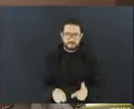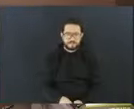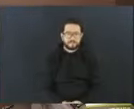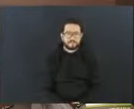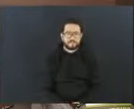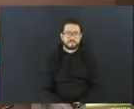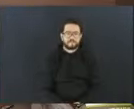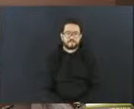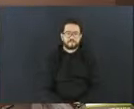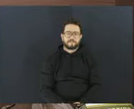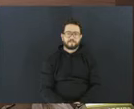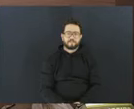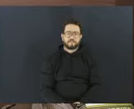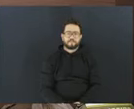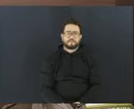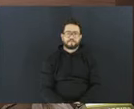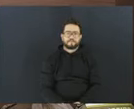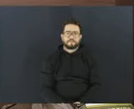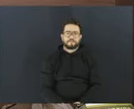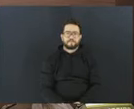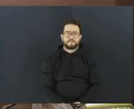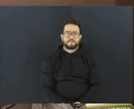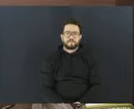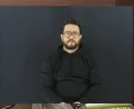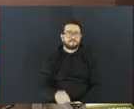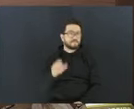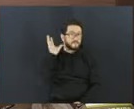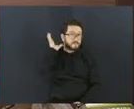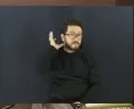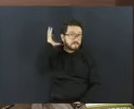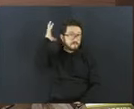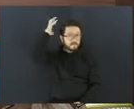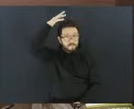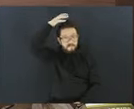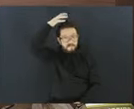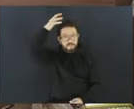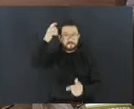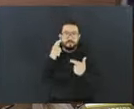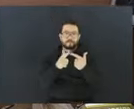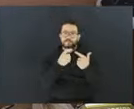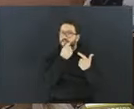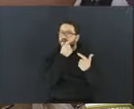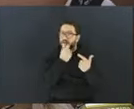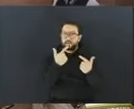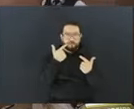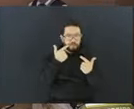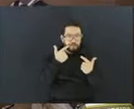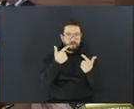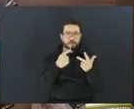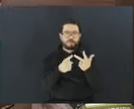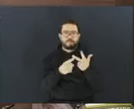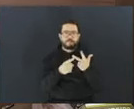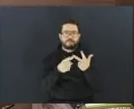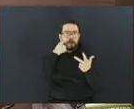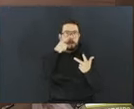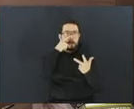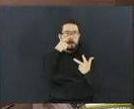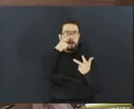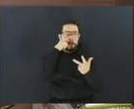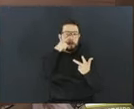Próximo bloco, 3 vereadores, vereador Renato Freitas, vereadora Amália Tortato e vereador Alexandre Leprevô. Vereador Renato Freitas,